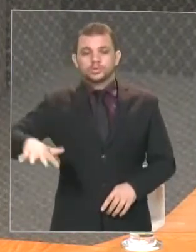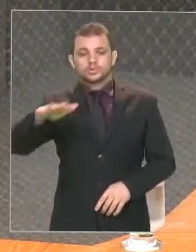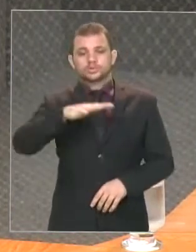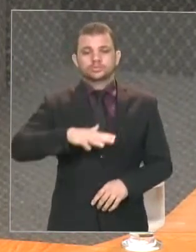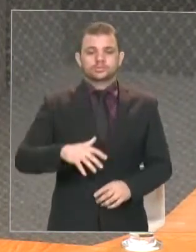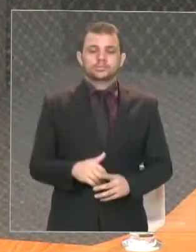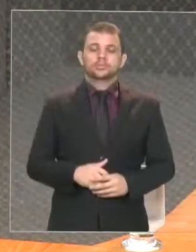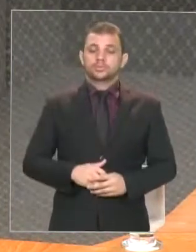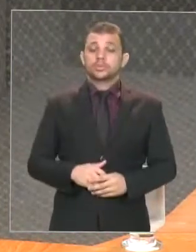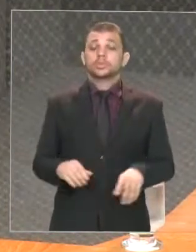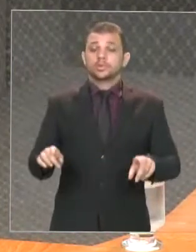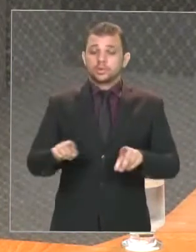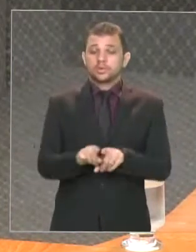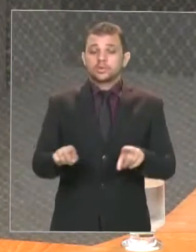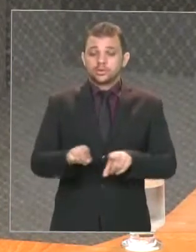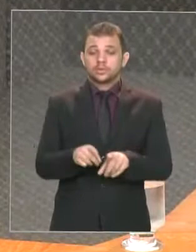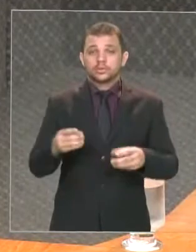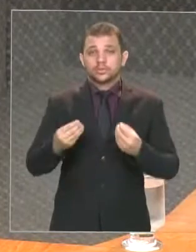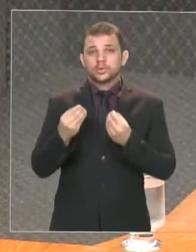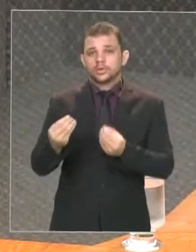também entregamos